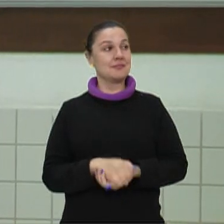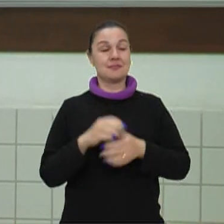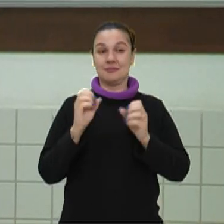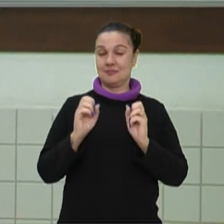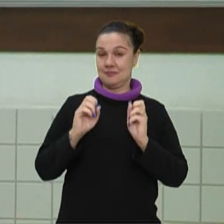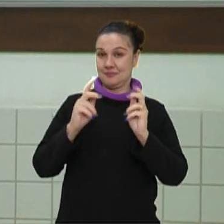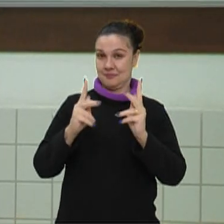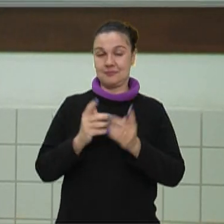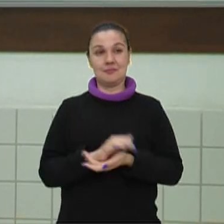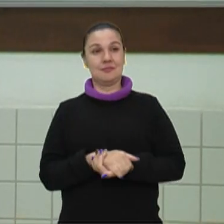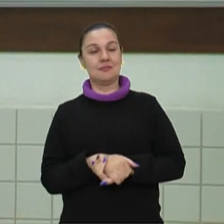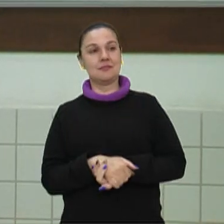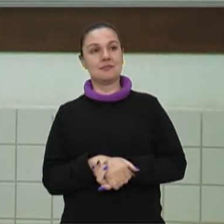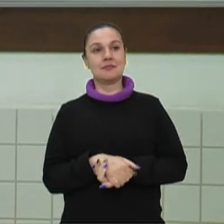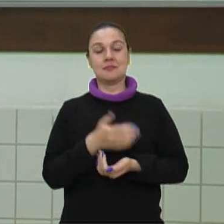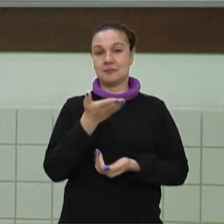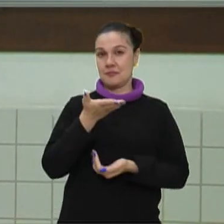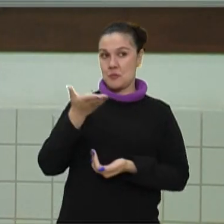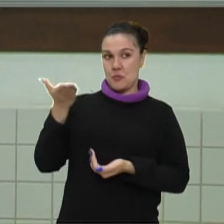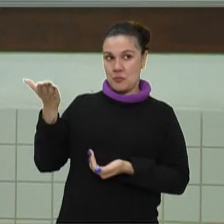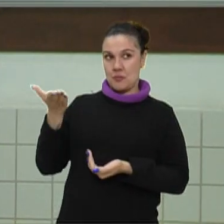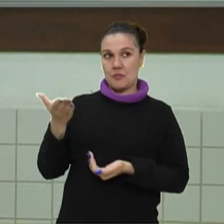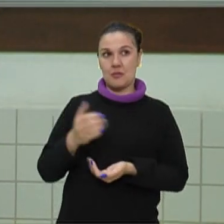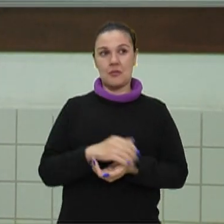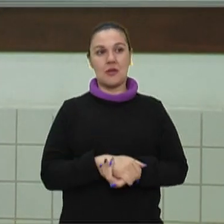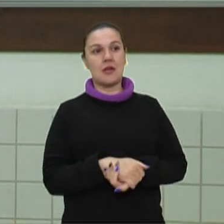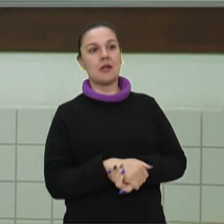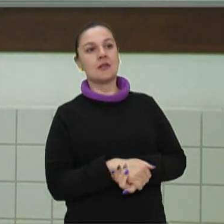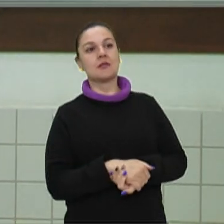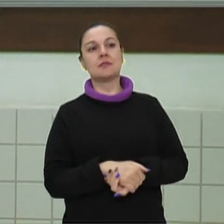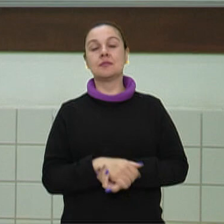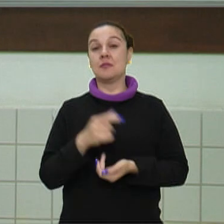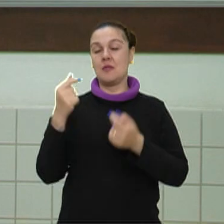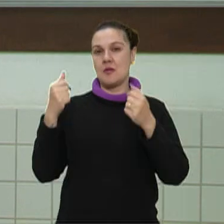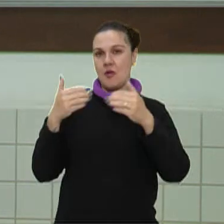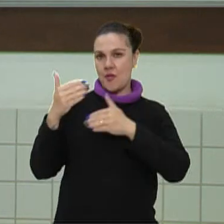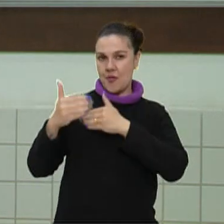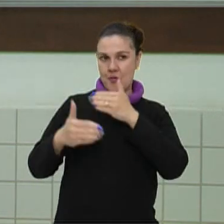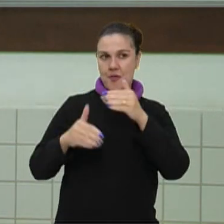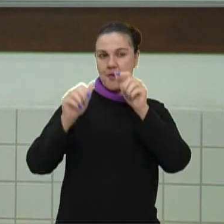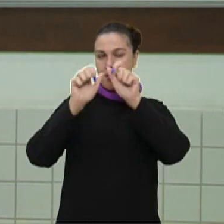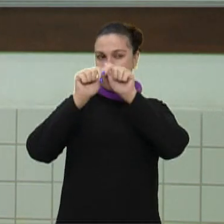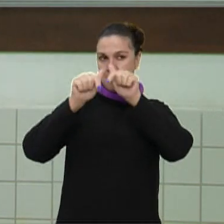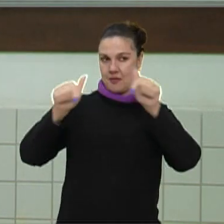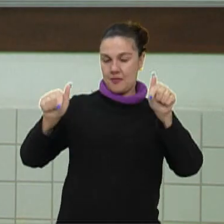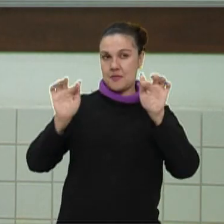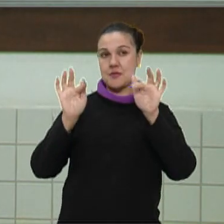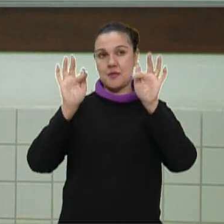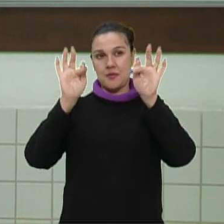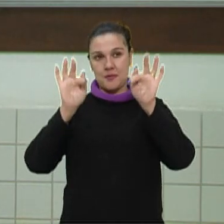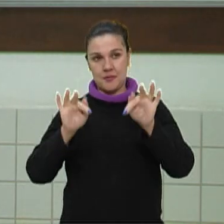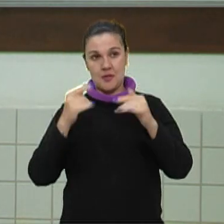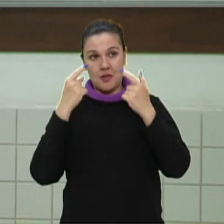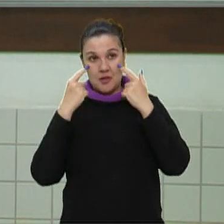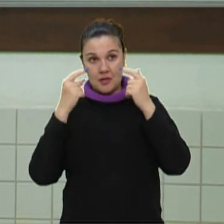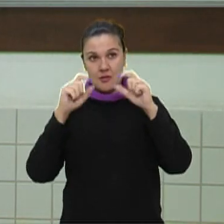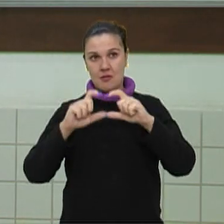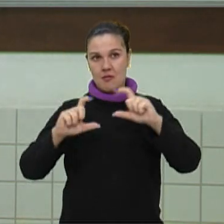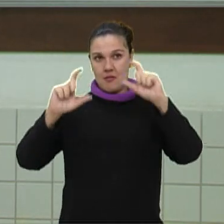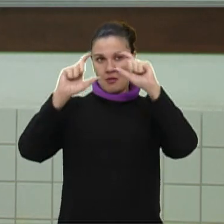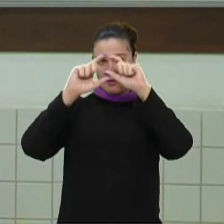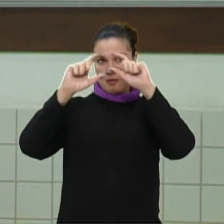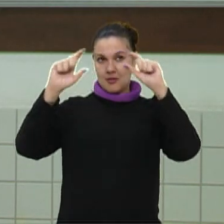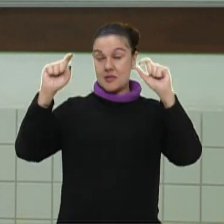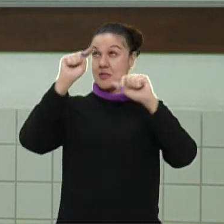Bom, aqui, continuando no nosso slide, né, a minha equação que eu escrevi ali no final, eu vou deixar marcadinho